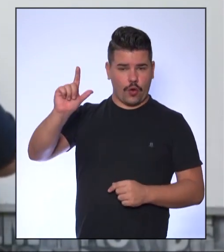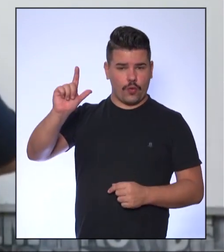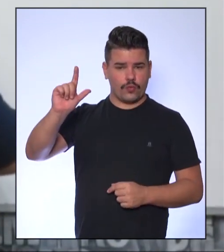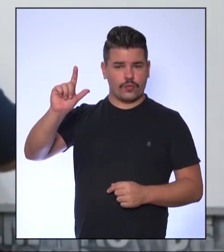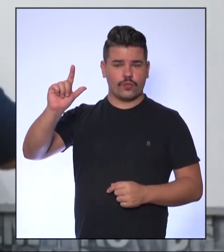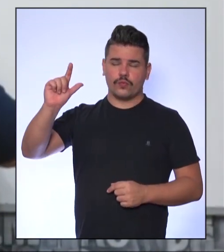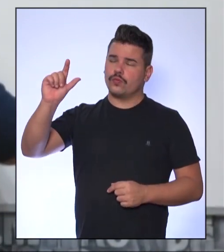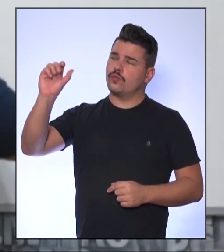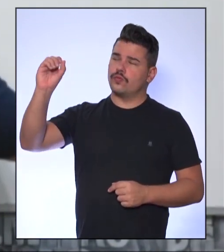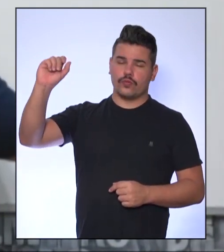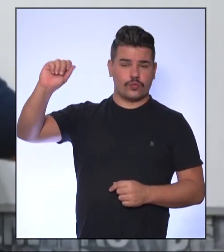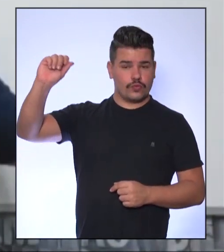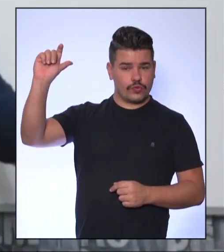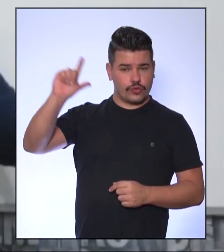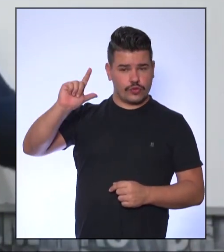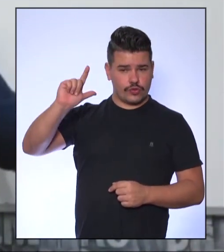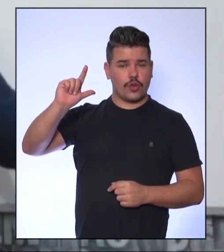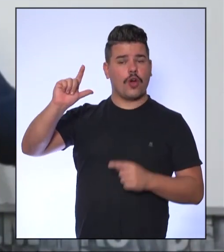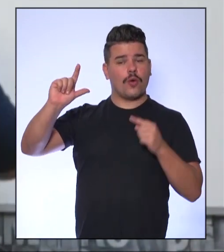como